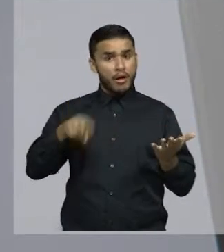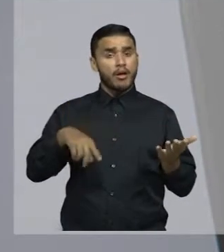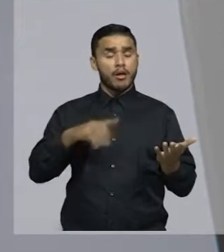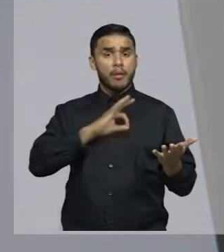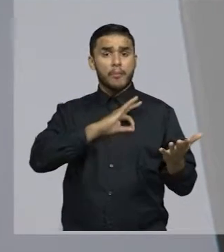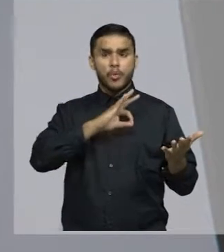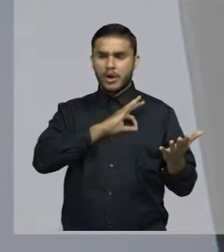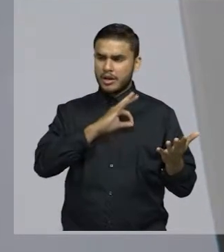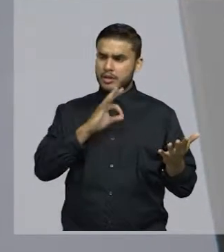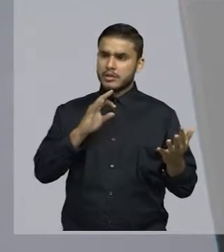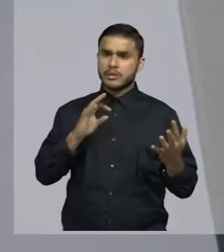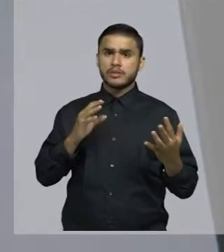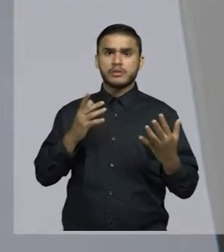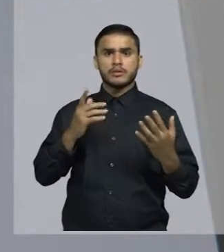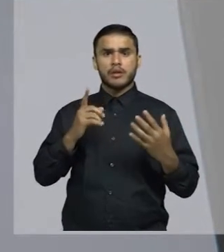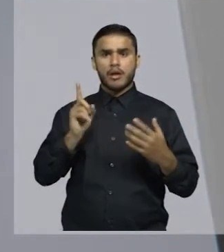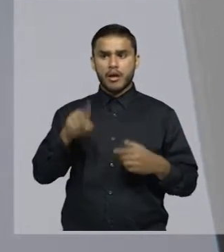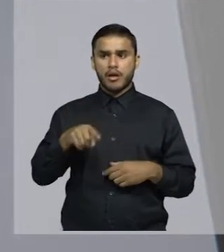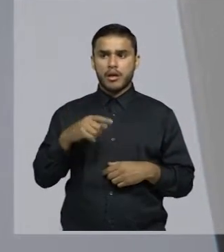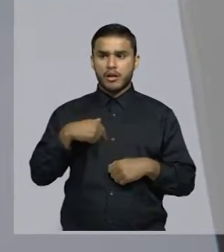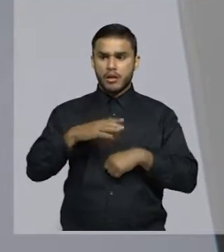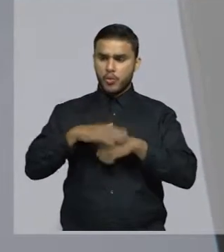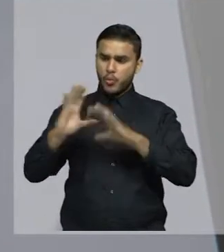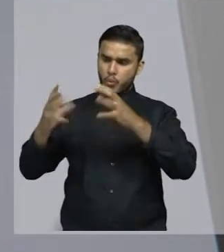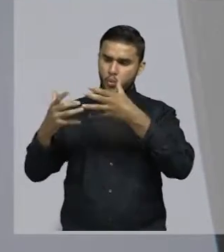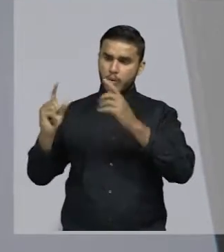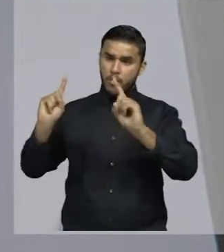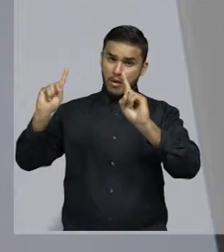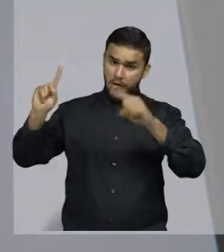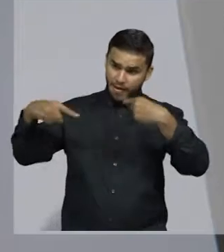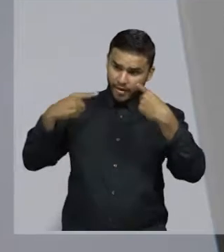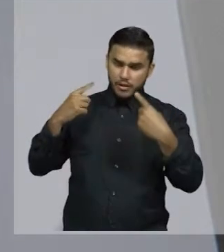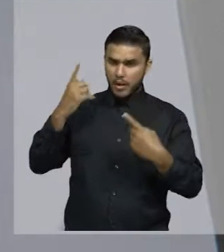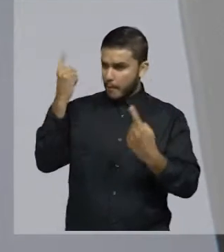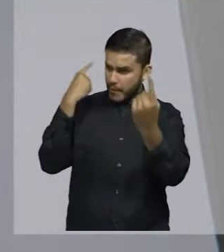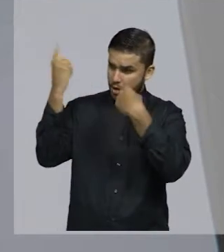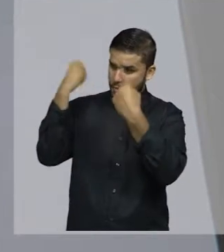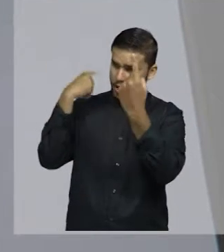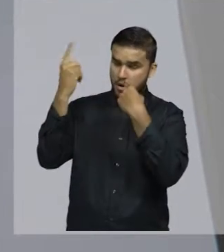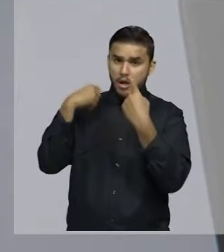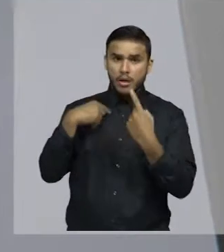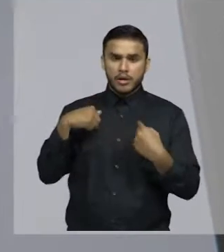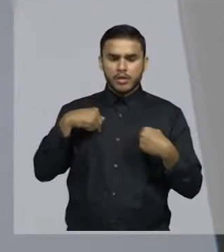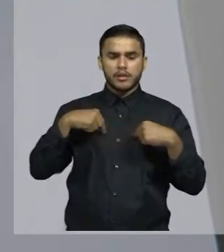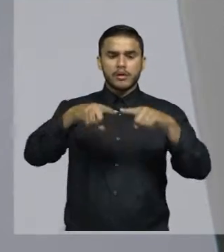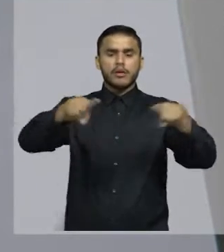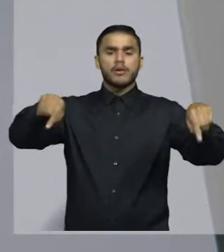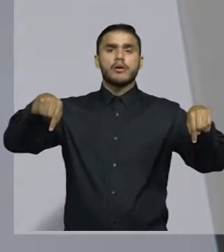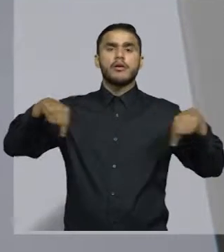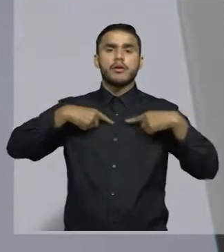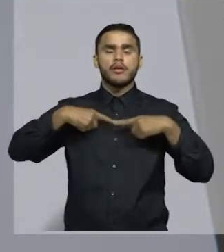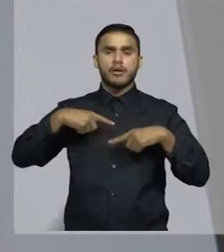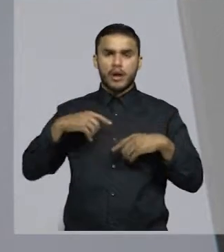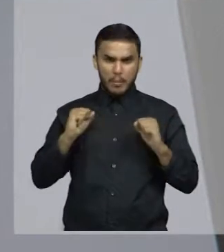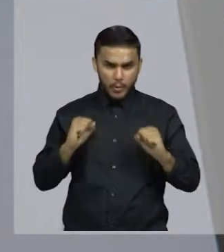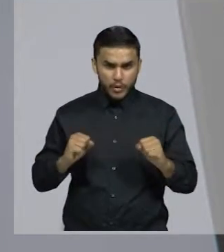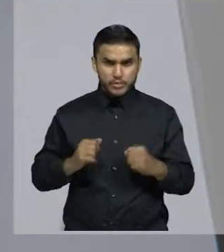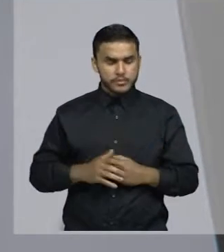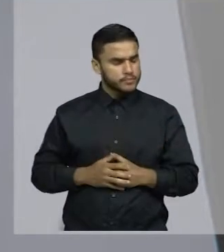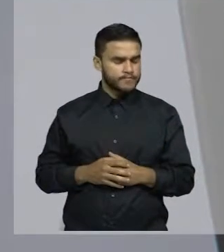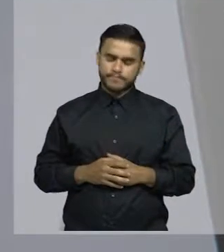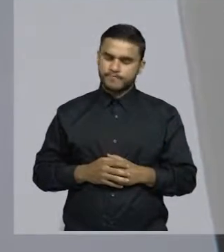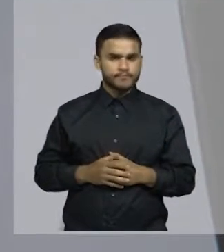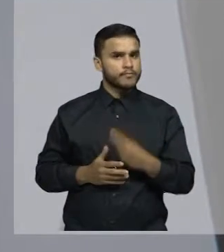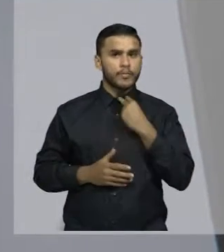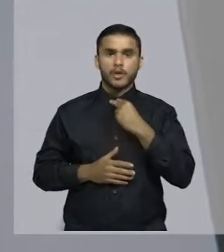forte, é porque não é possível se admitir um outro Estado dentro do seu próprio território. Né? Esse outro Estado existente no seu próprio território, aí ele tem que